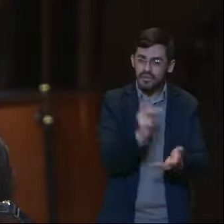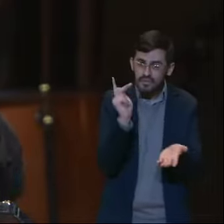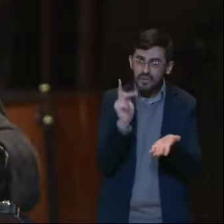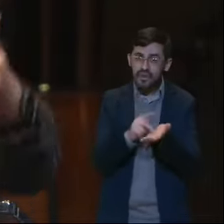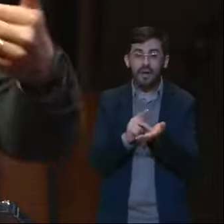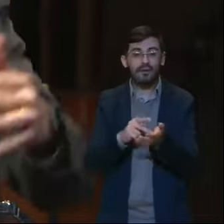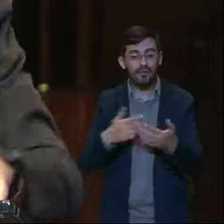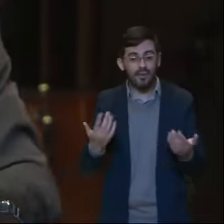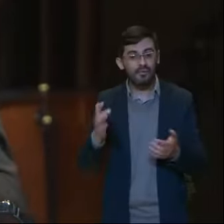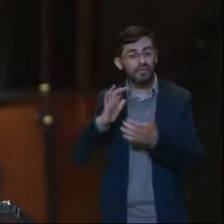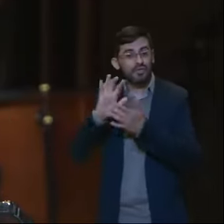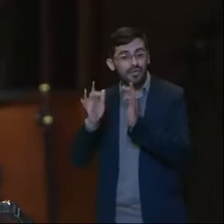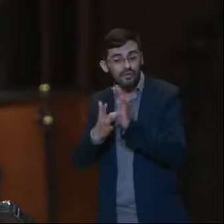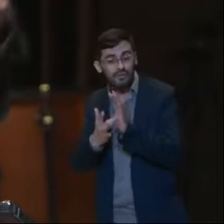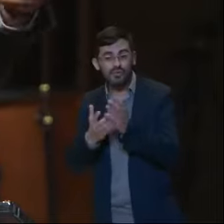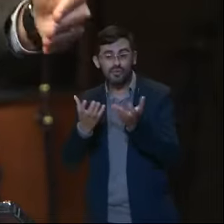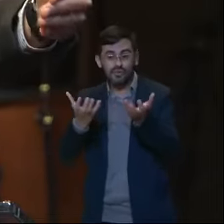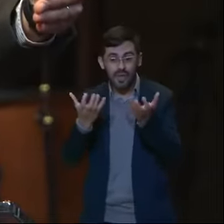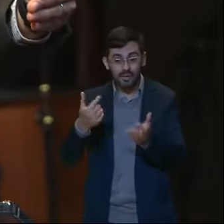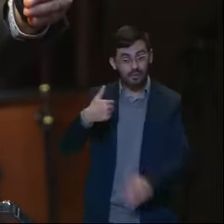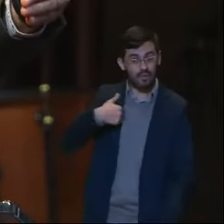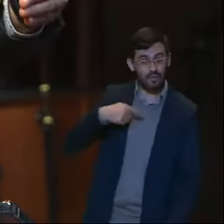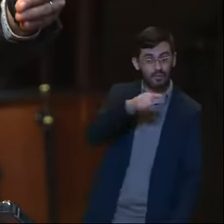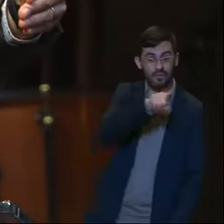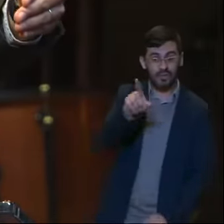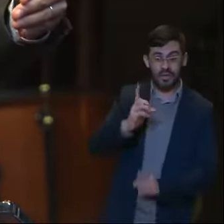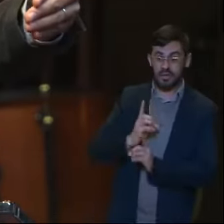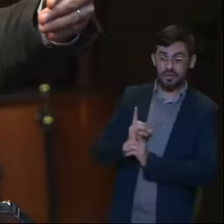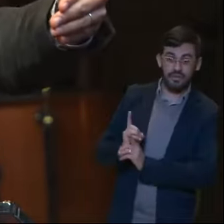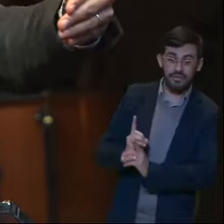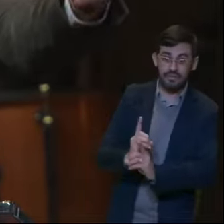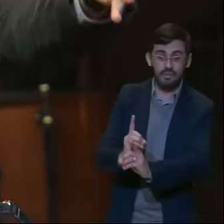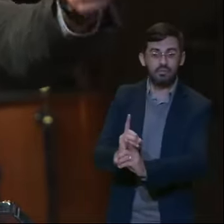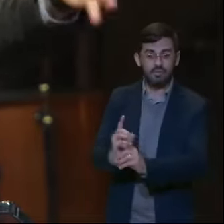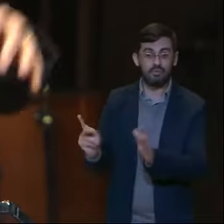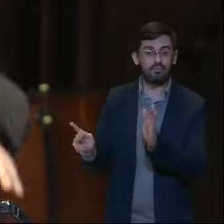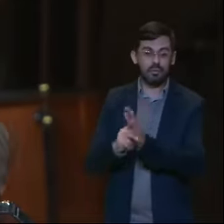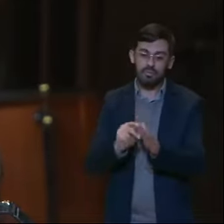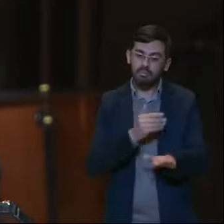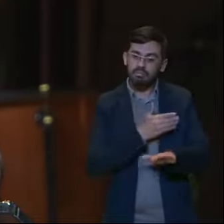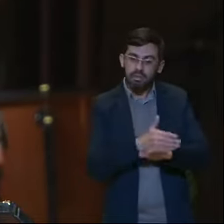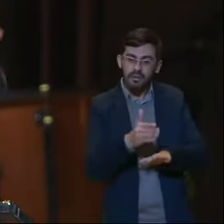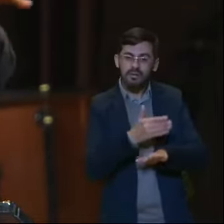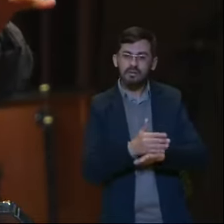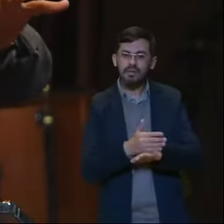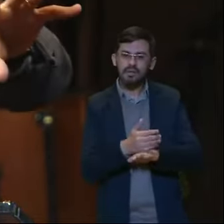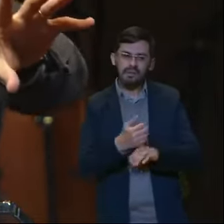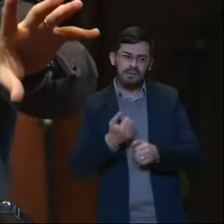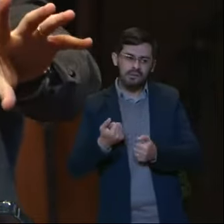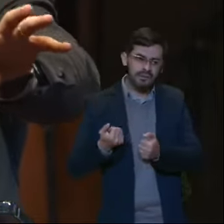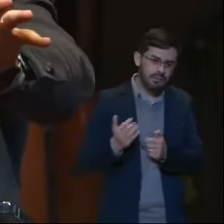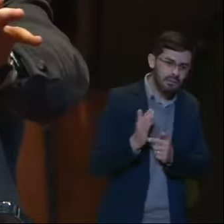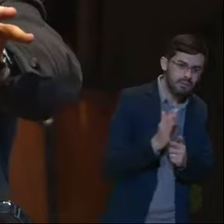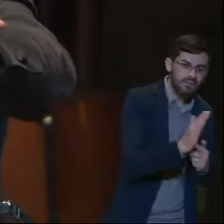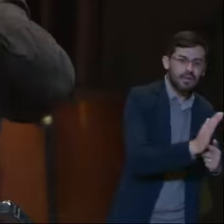enquanto pessoas, discípulos dele. Ir em direção ao próximo, com uma palavra de amor, de esperança, de